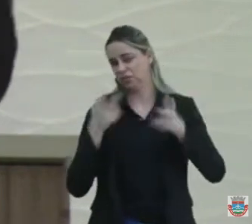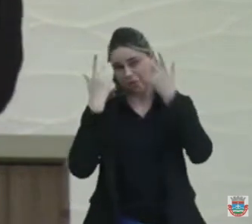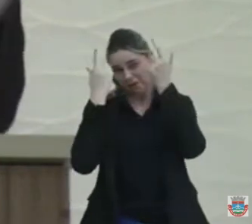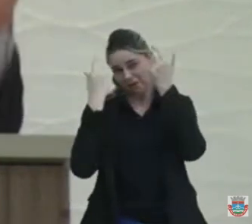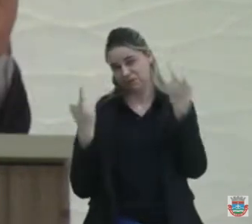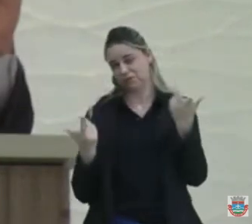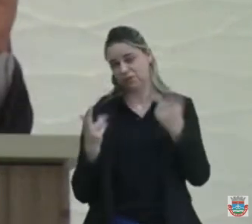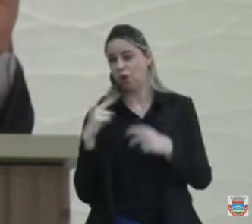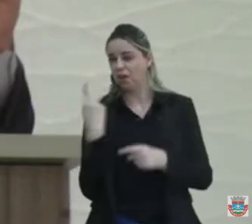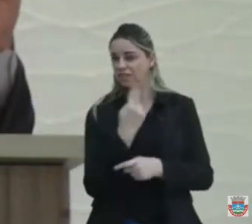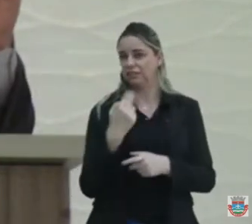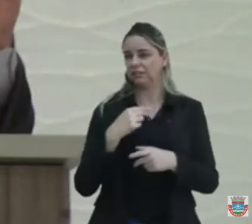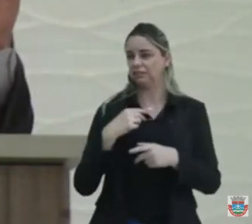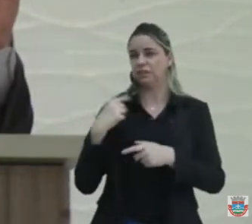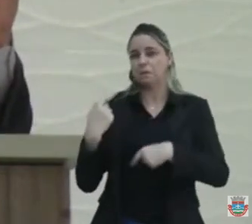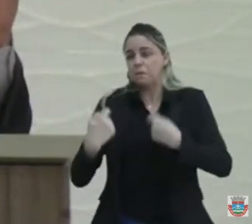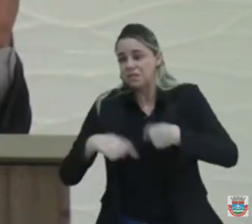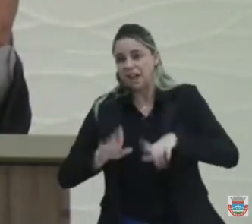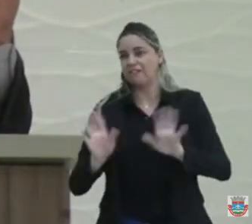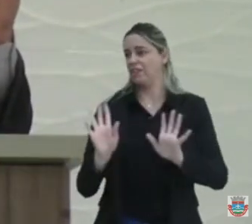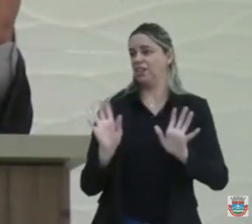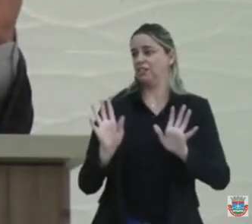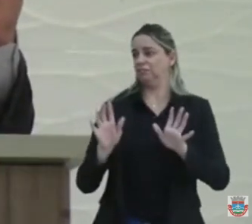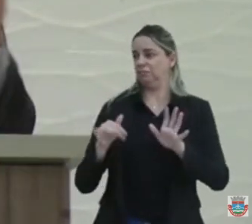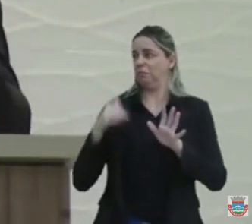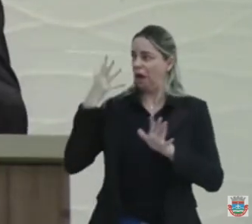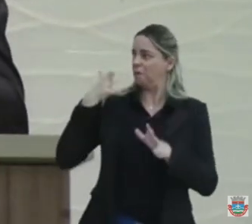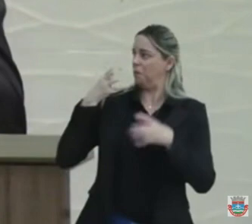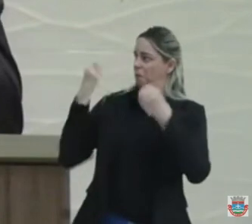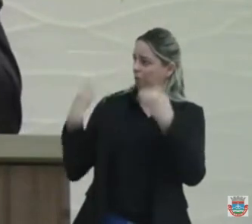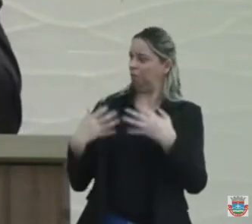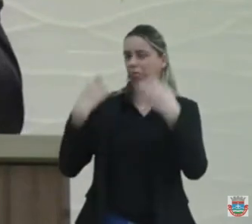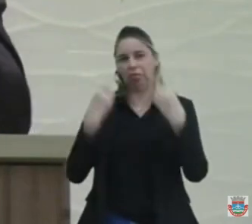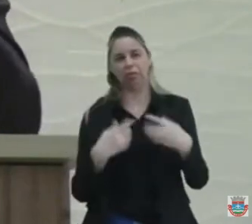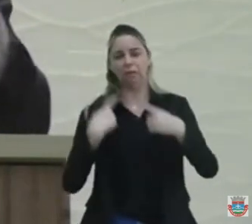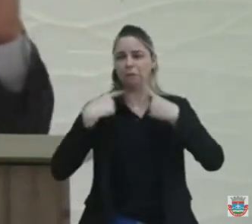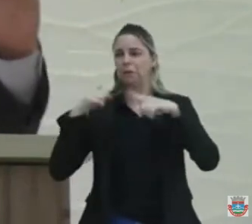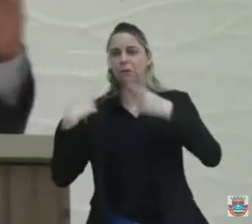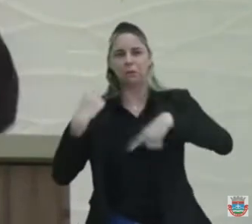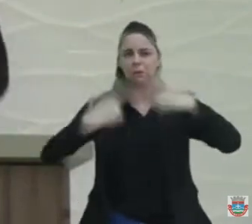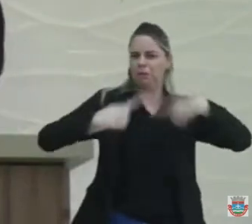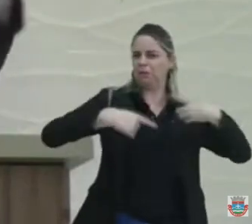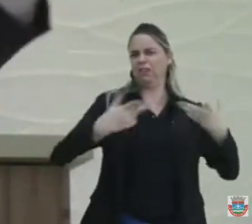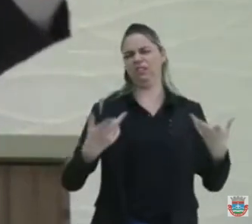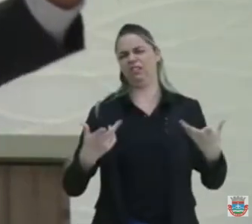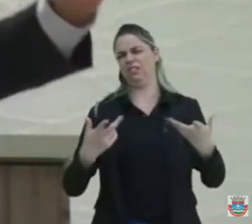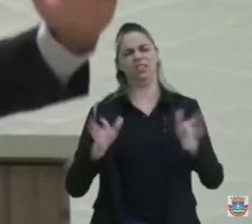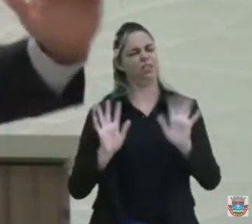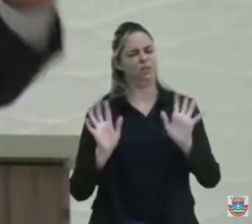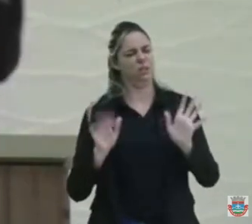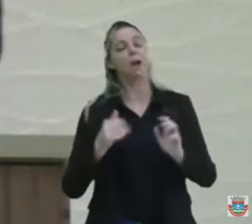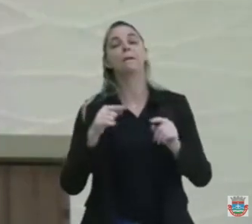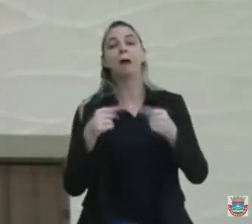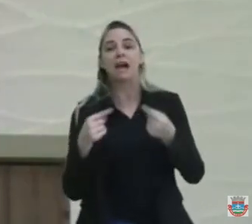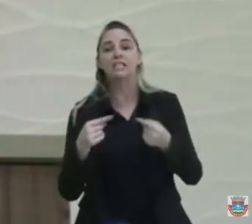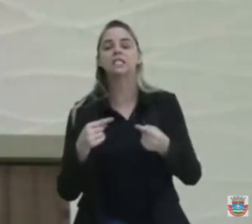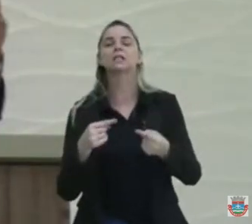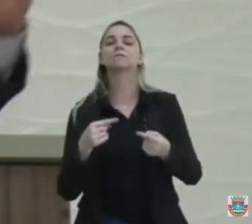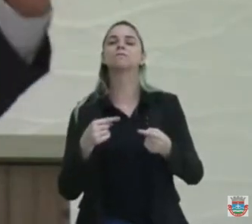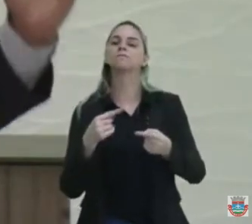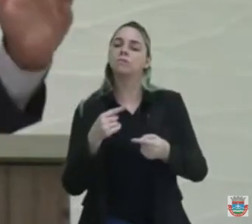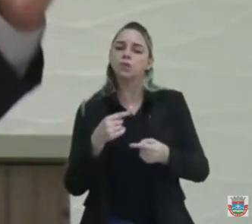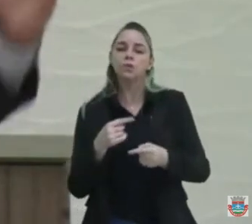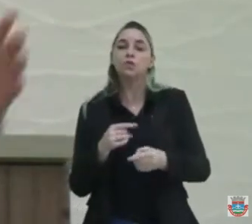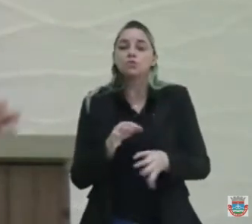nem discutindo isso aqui, né? Mas está se preparando o terreno para que se faça